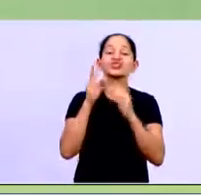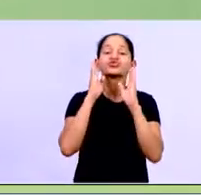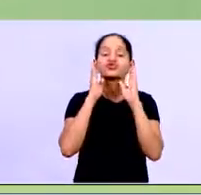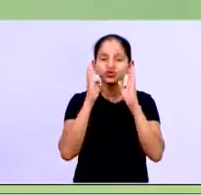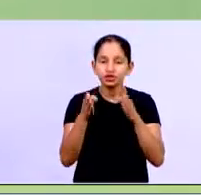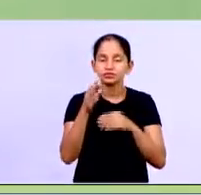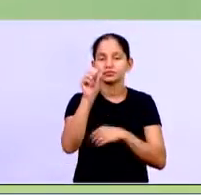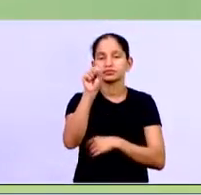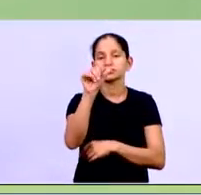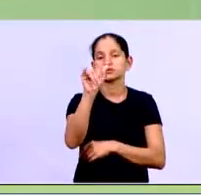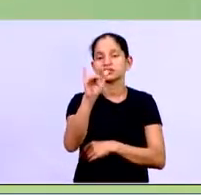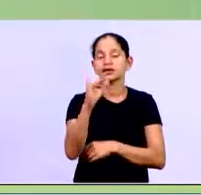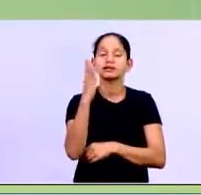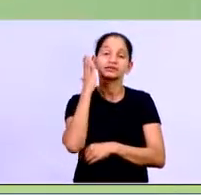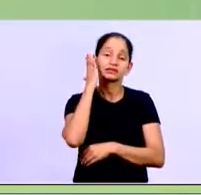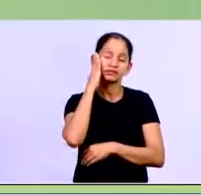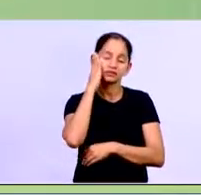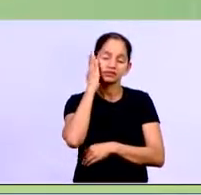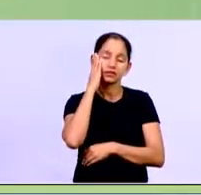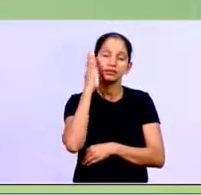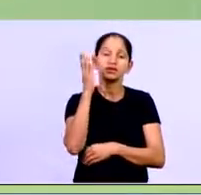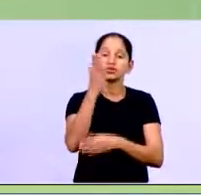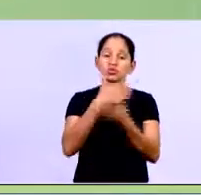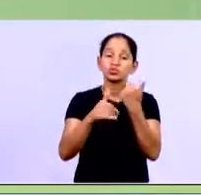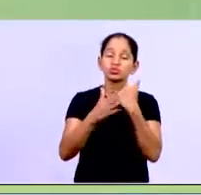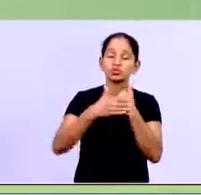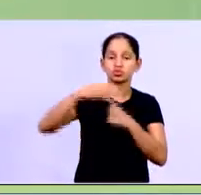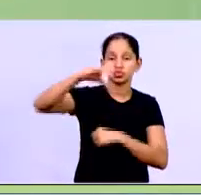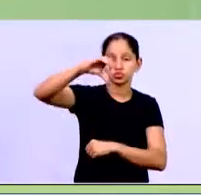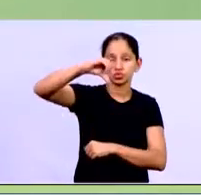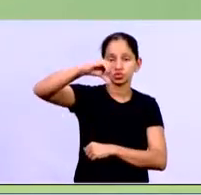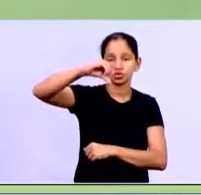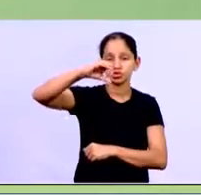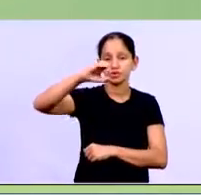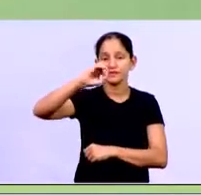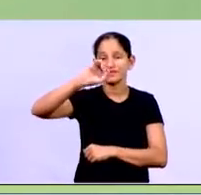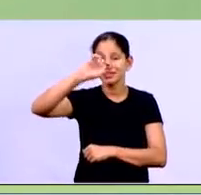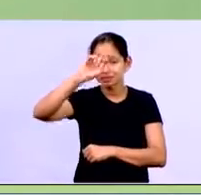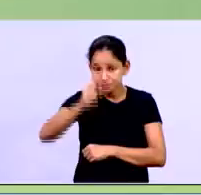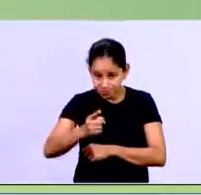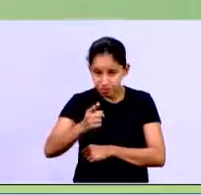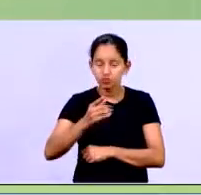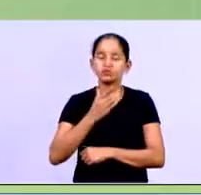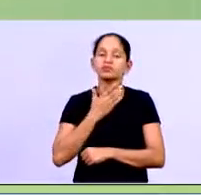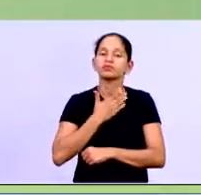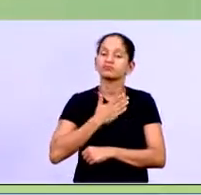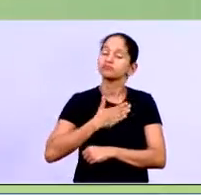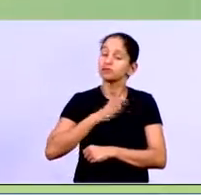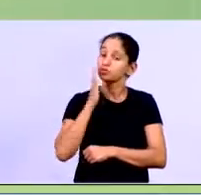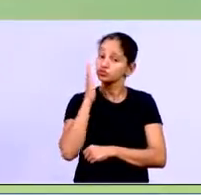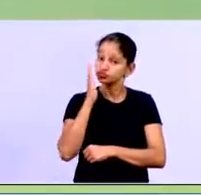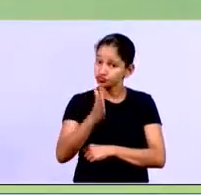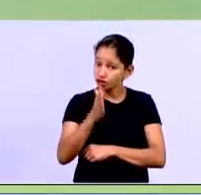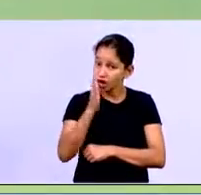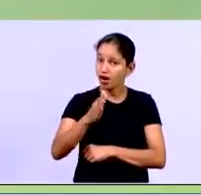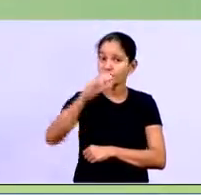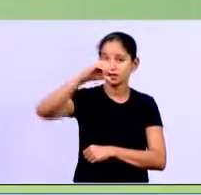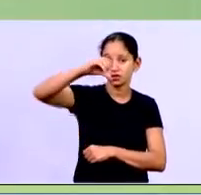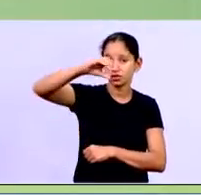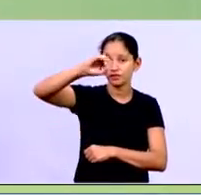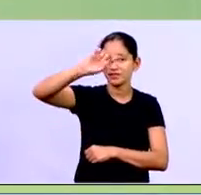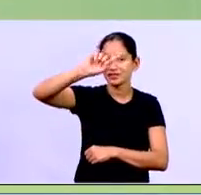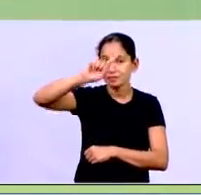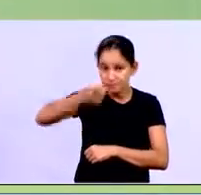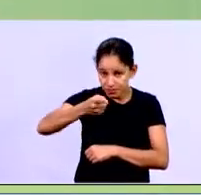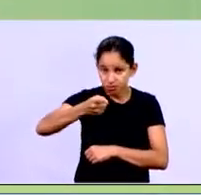SAC. Sabendo que o total da dívida é de 90 mil, então esse é o meu saldo devedor inicial, 90 mil. E